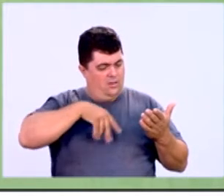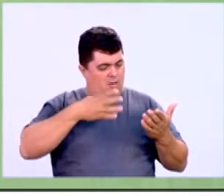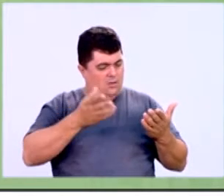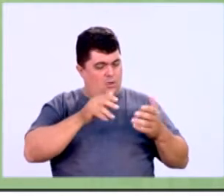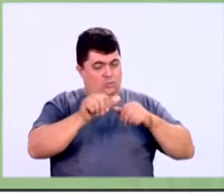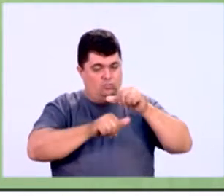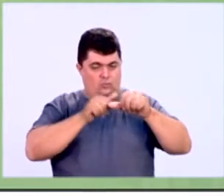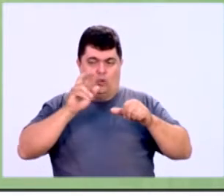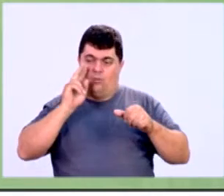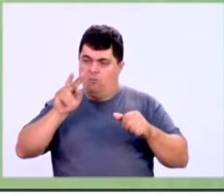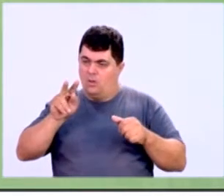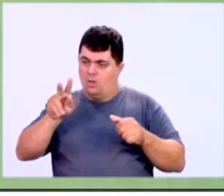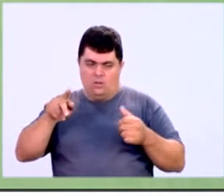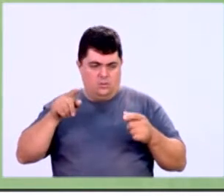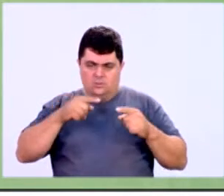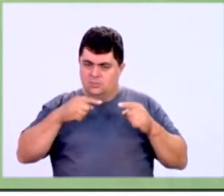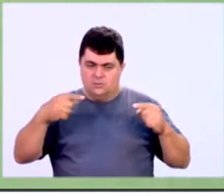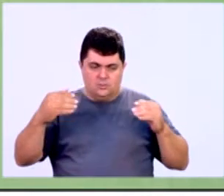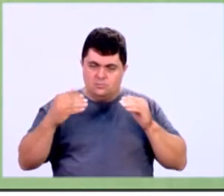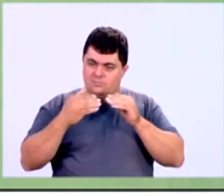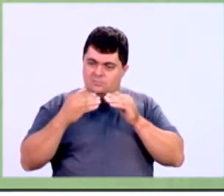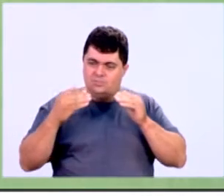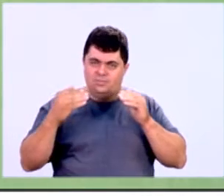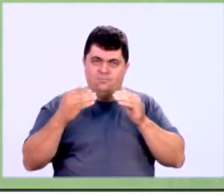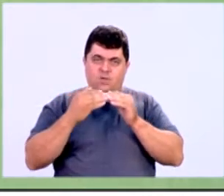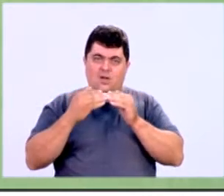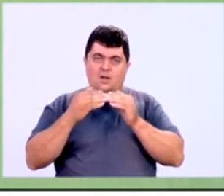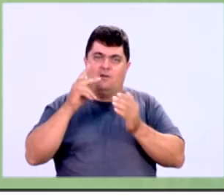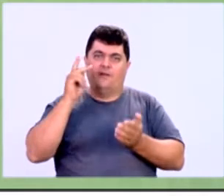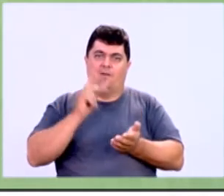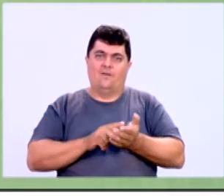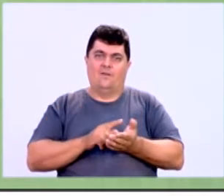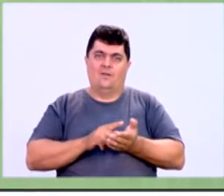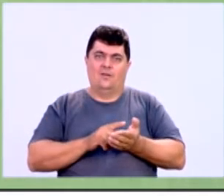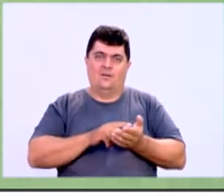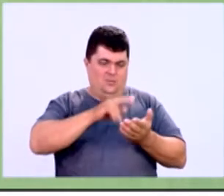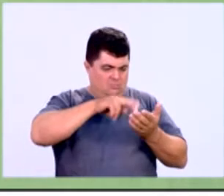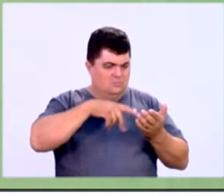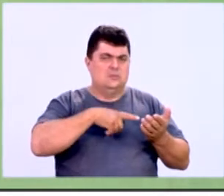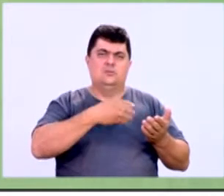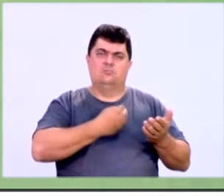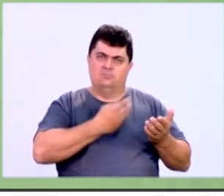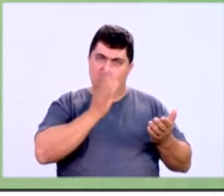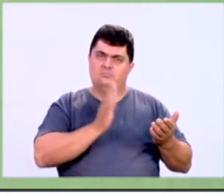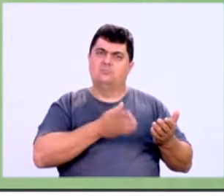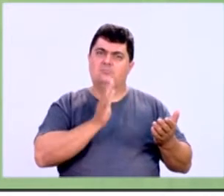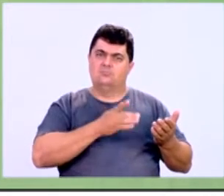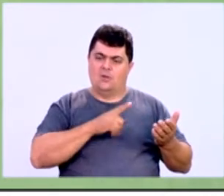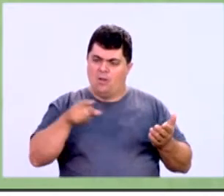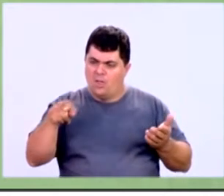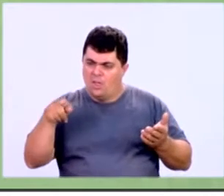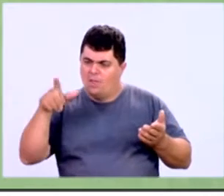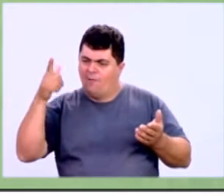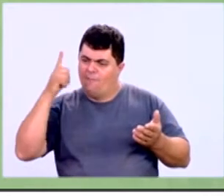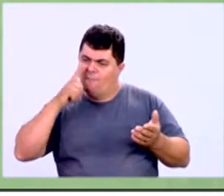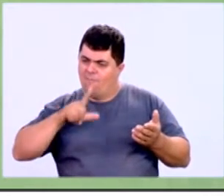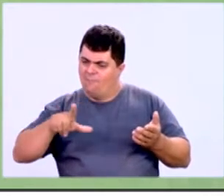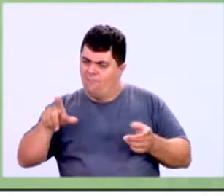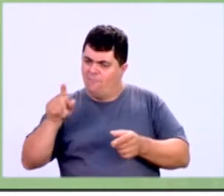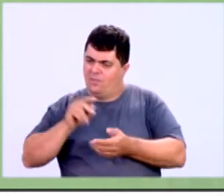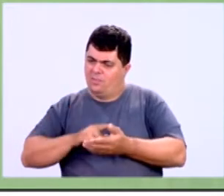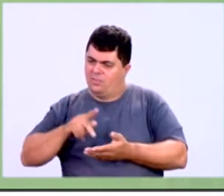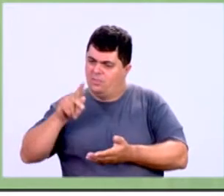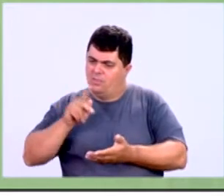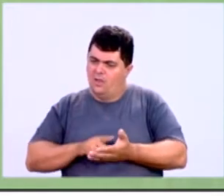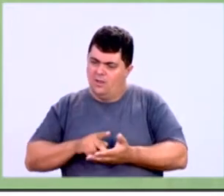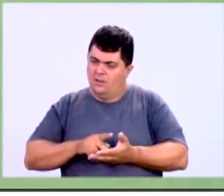essa fonte, ele vai relacionar com o quê? Com a prática. Então ele começa a ver que aquilo que ele está estudando em sala